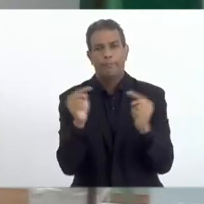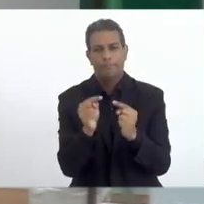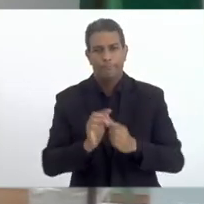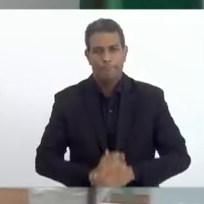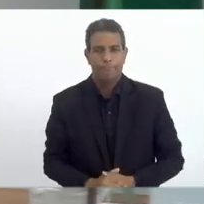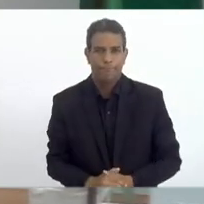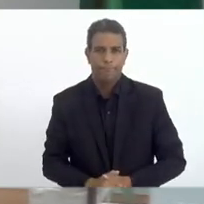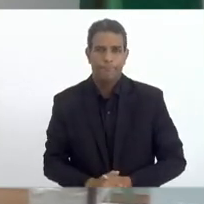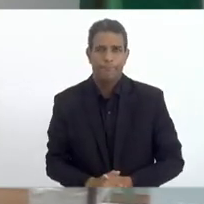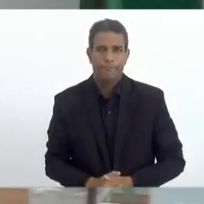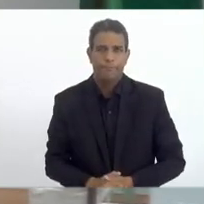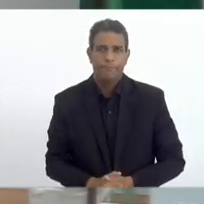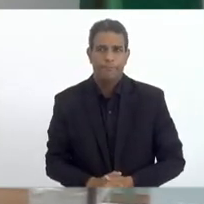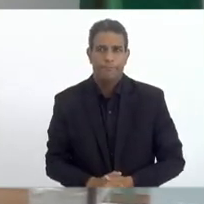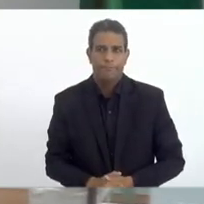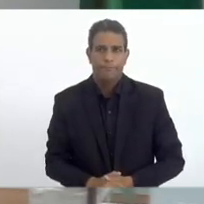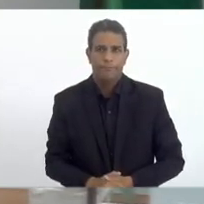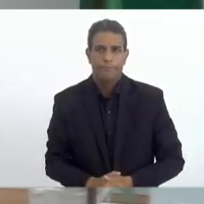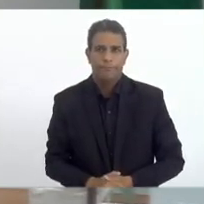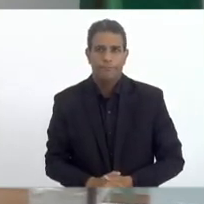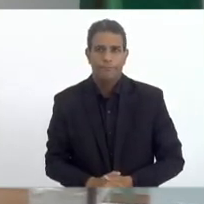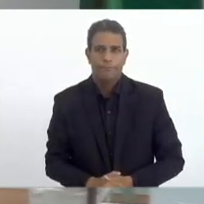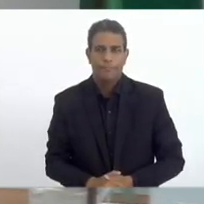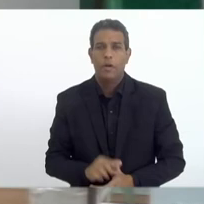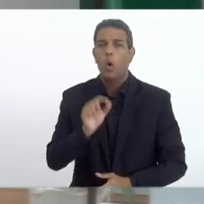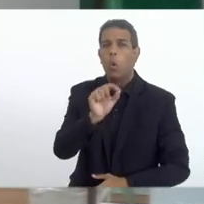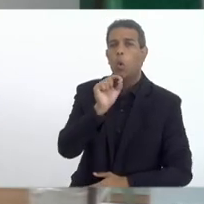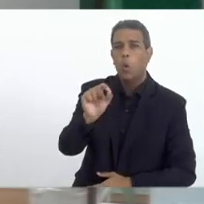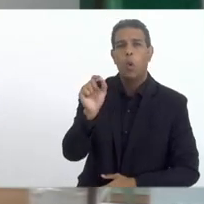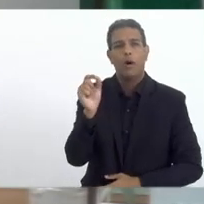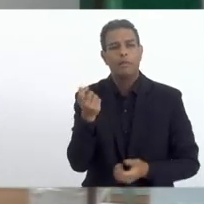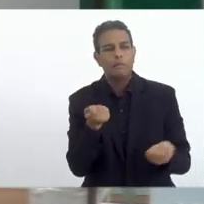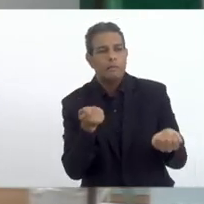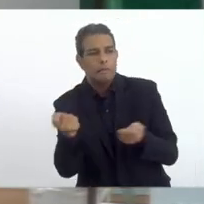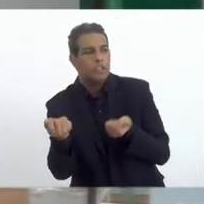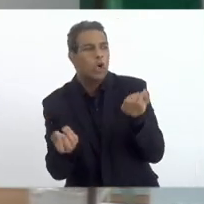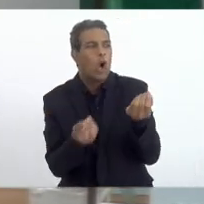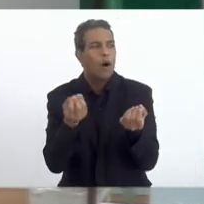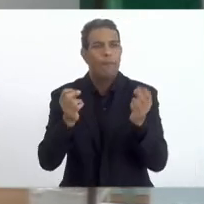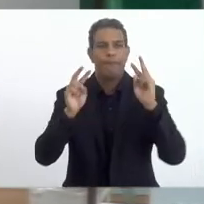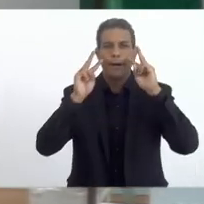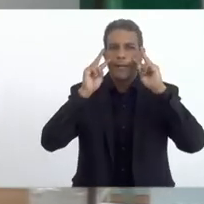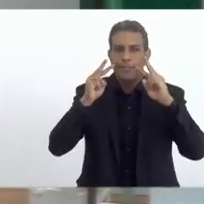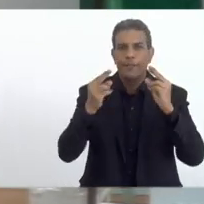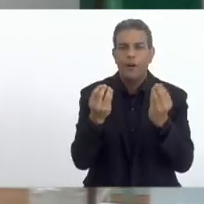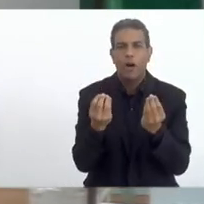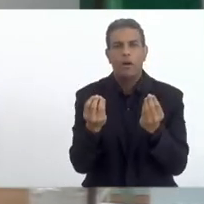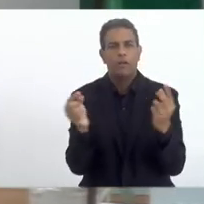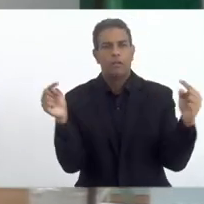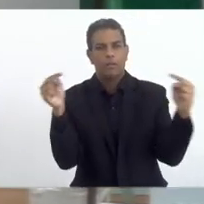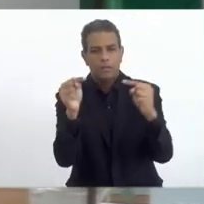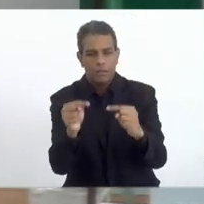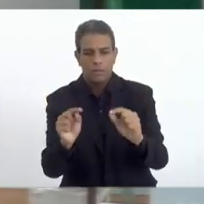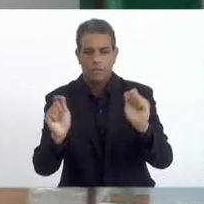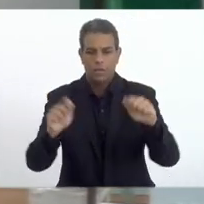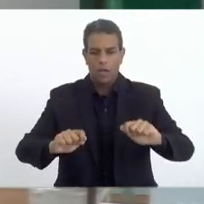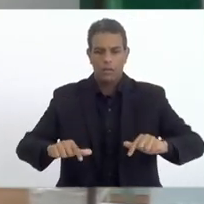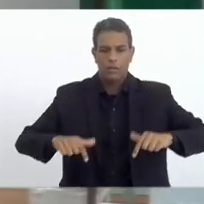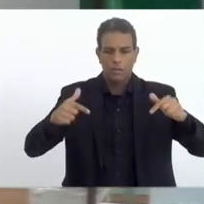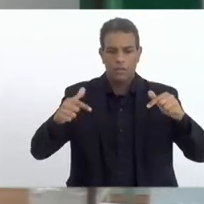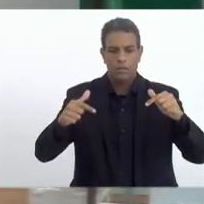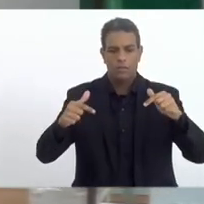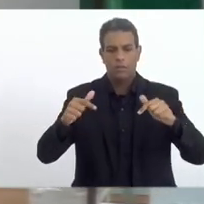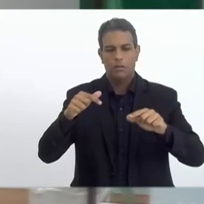não vai passar nunca, mas vai em média. Então, tem essa questão. Tem essa questão que eu acho que o